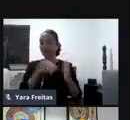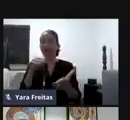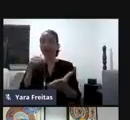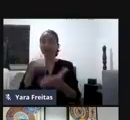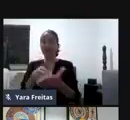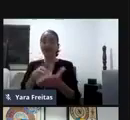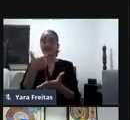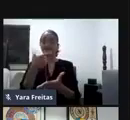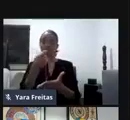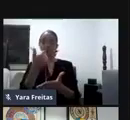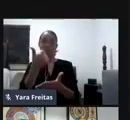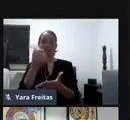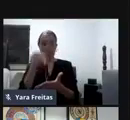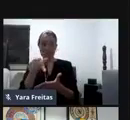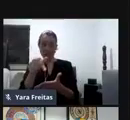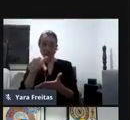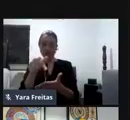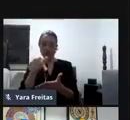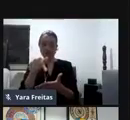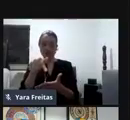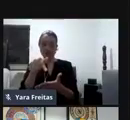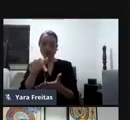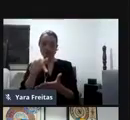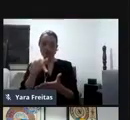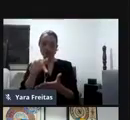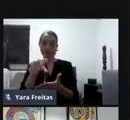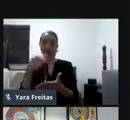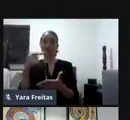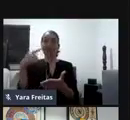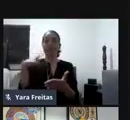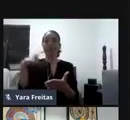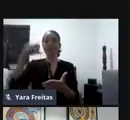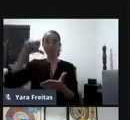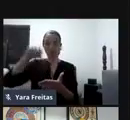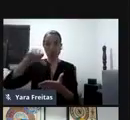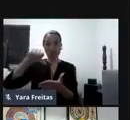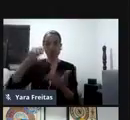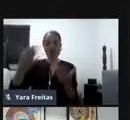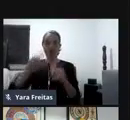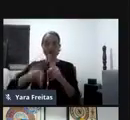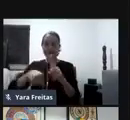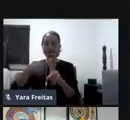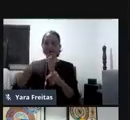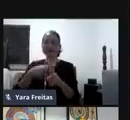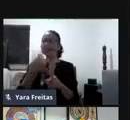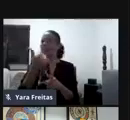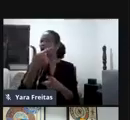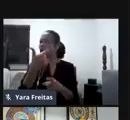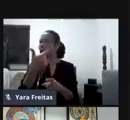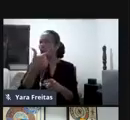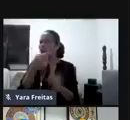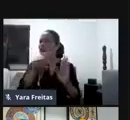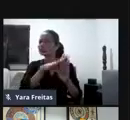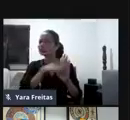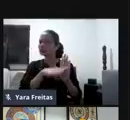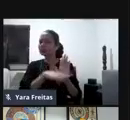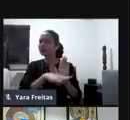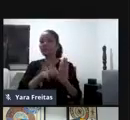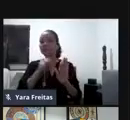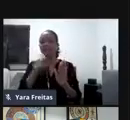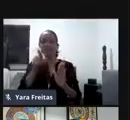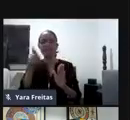gente tinha 9 fatores, agora a gente tem 12, né? Então já foi um